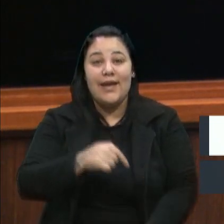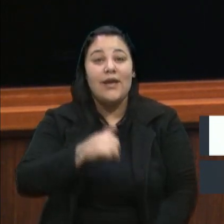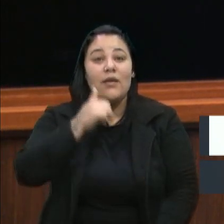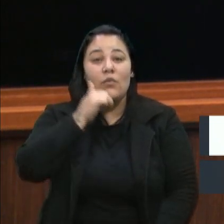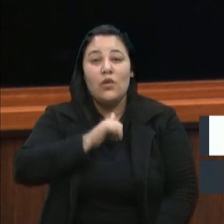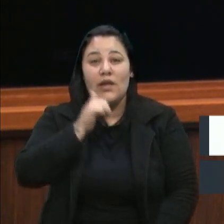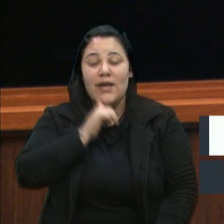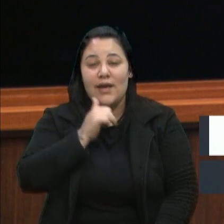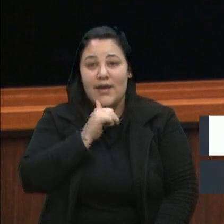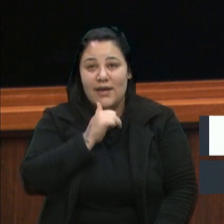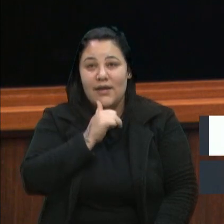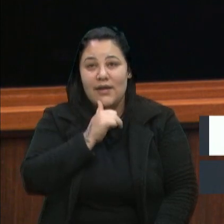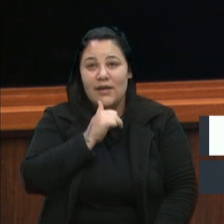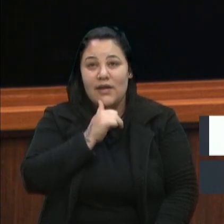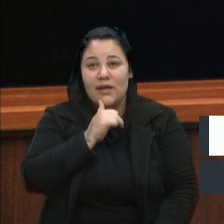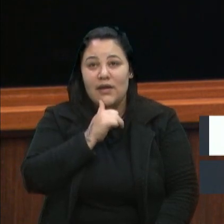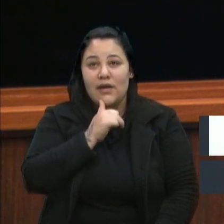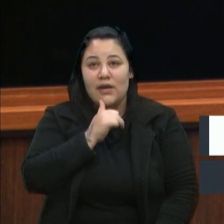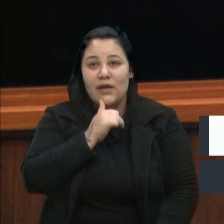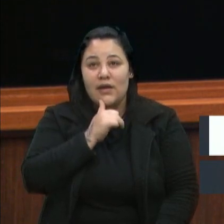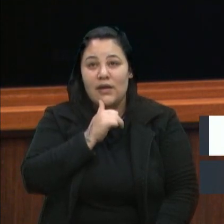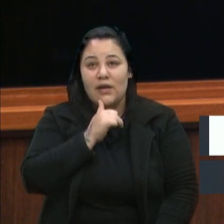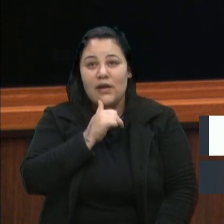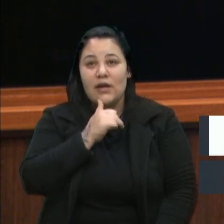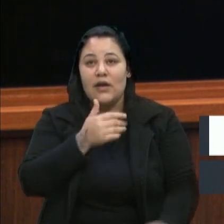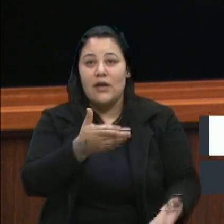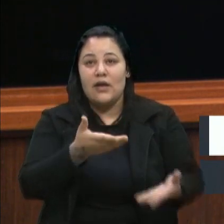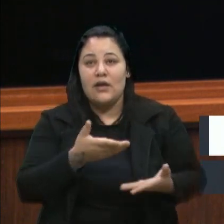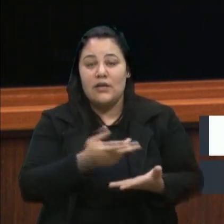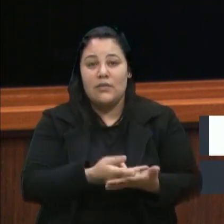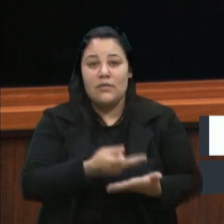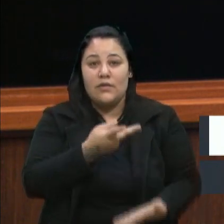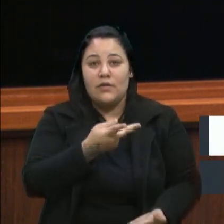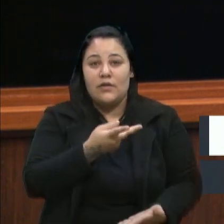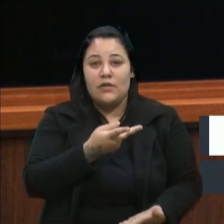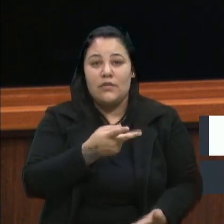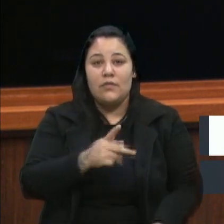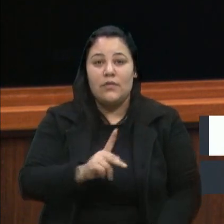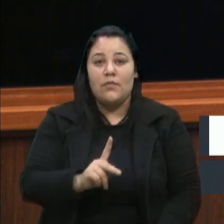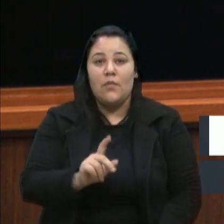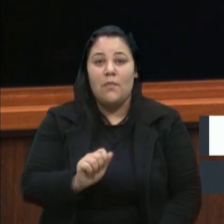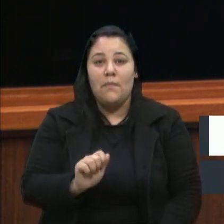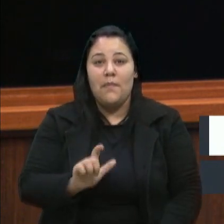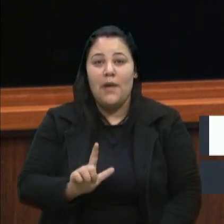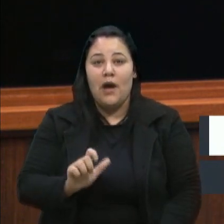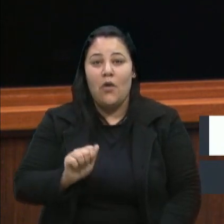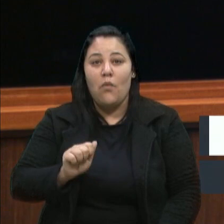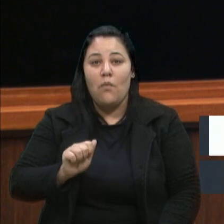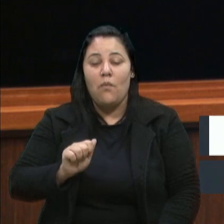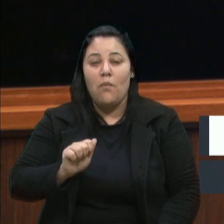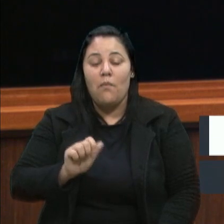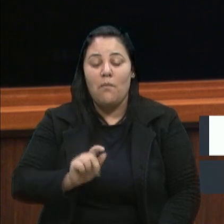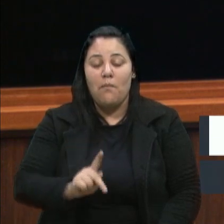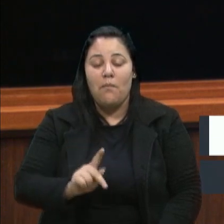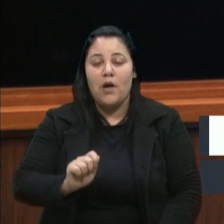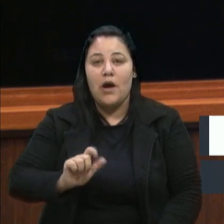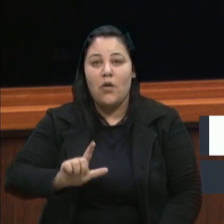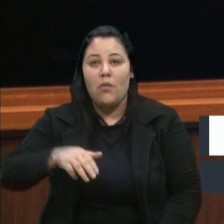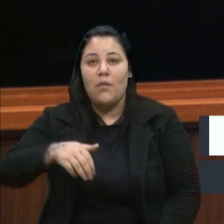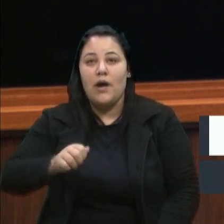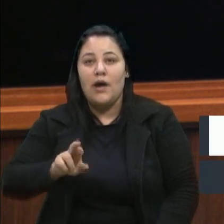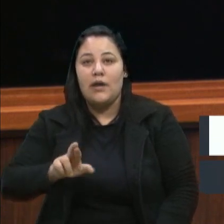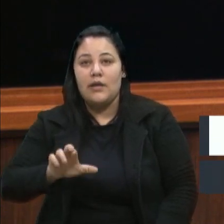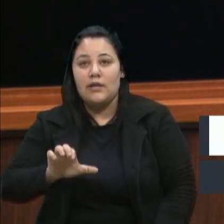foi habilitada no 3º Prêmio Palmares de Artes da Fundação Palmares, que é uma fundação